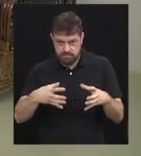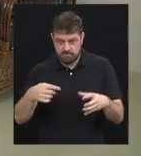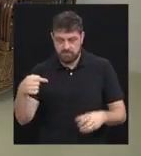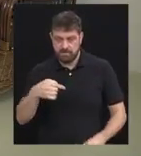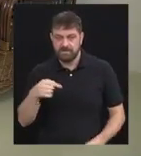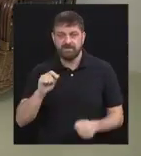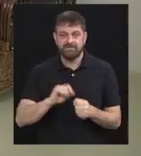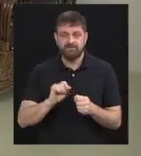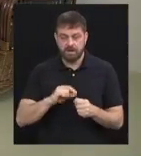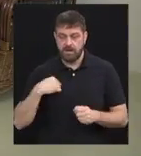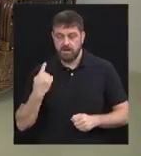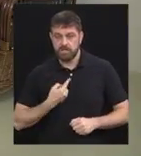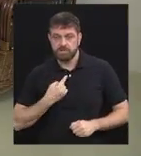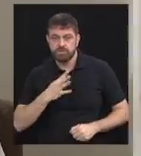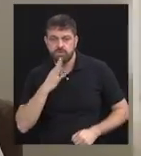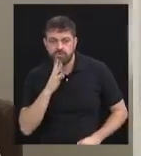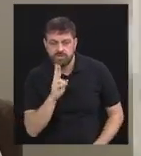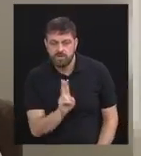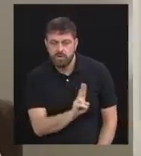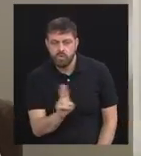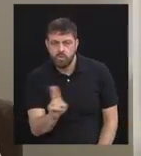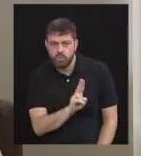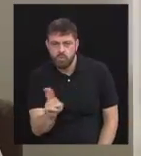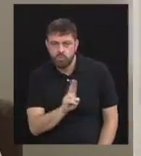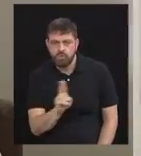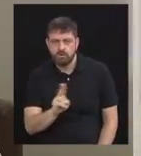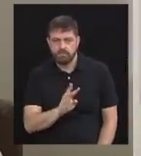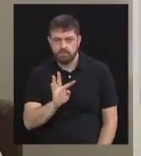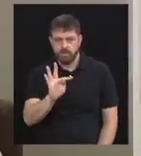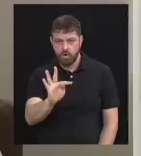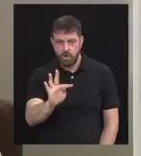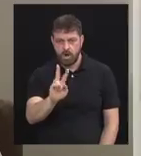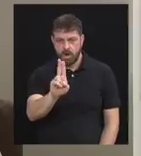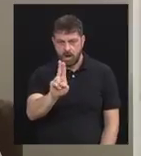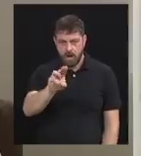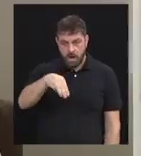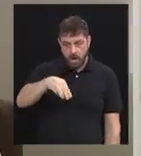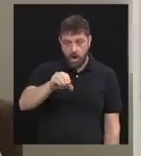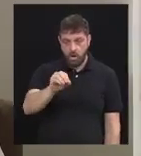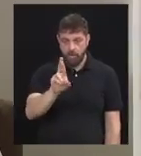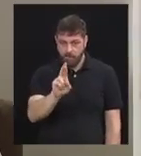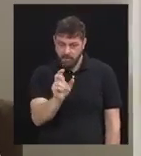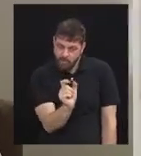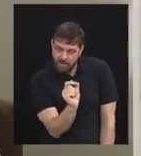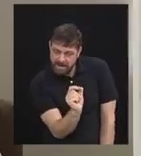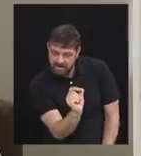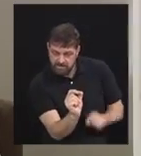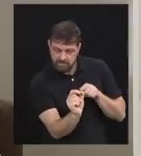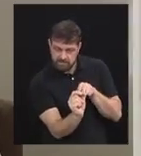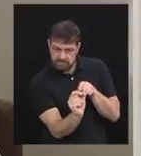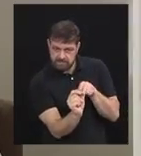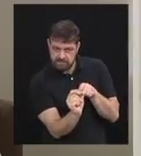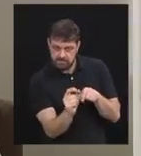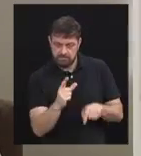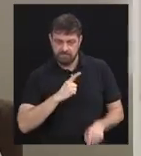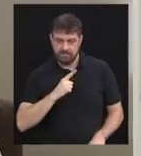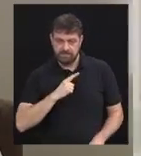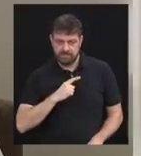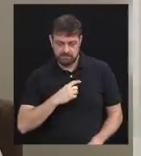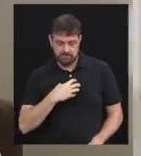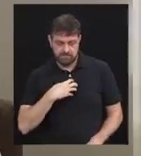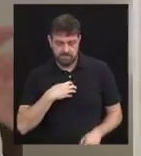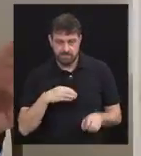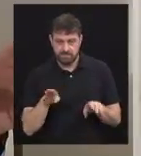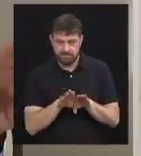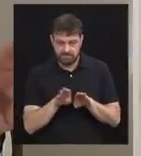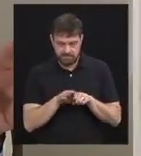isso faz com que nós chamamos uma aglomeração de células que nós chamamos de tumor. E esse tumor tem uma característica, que